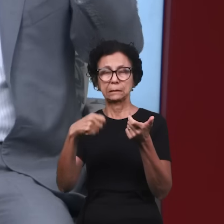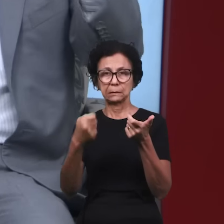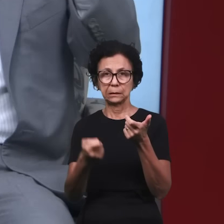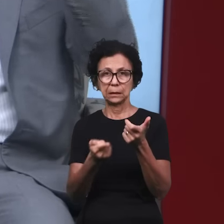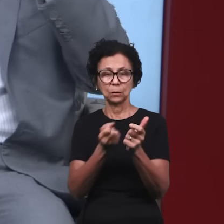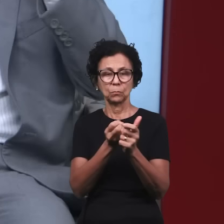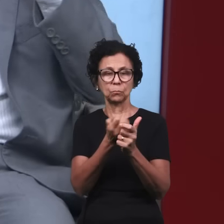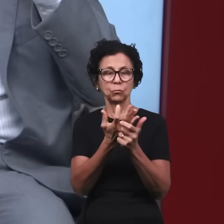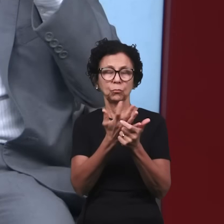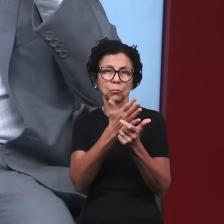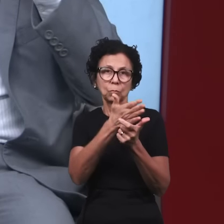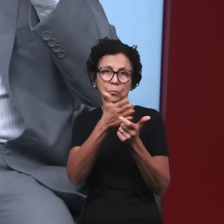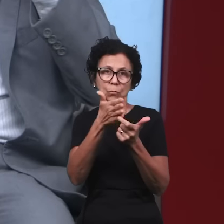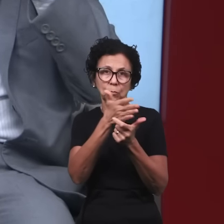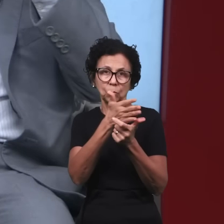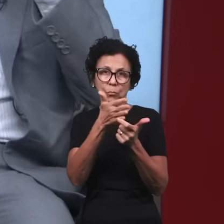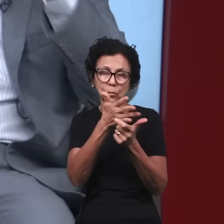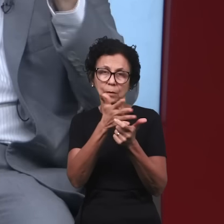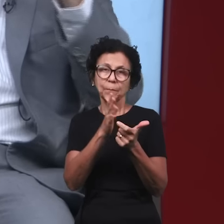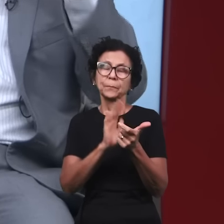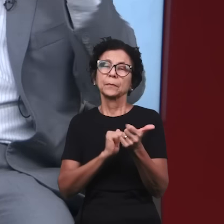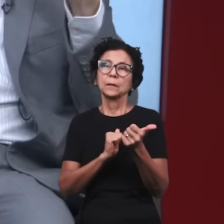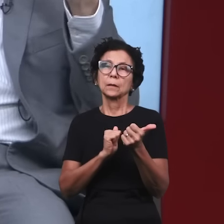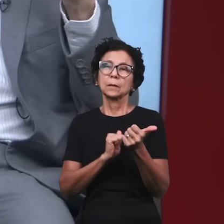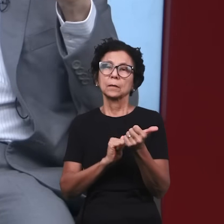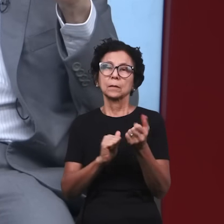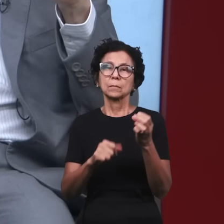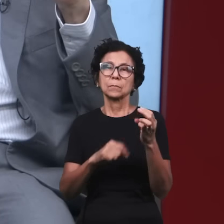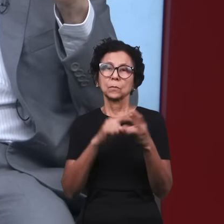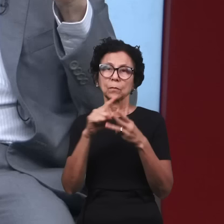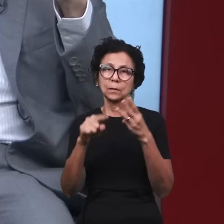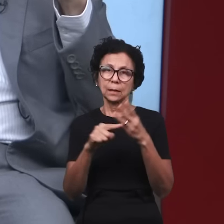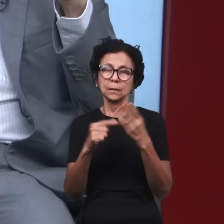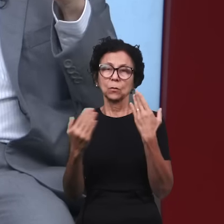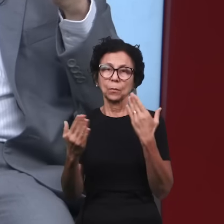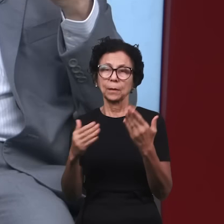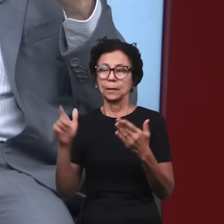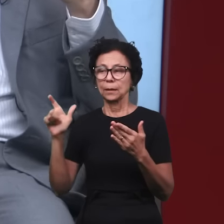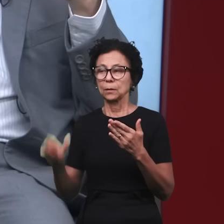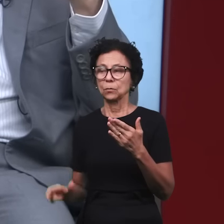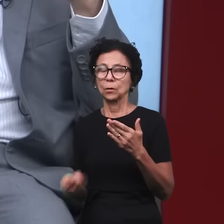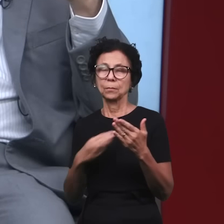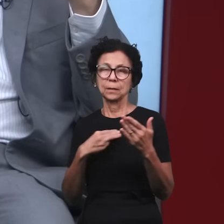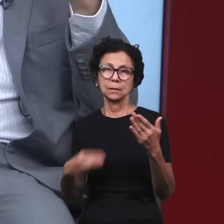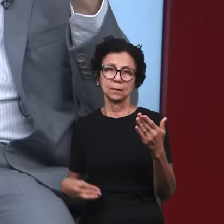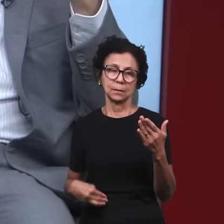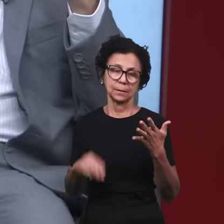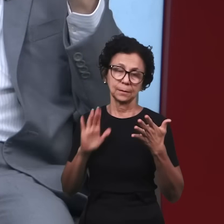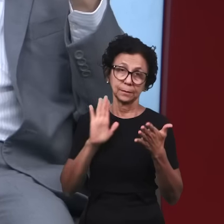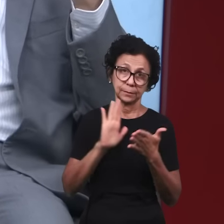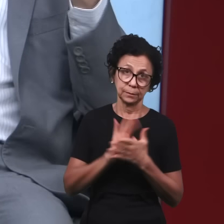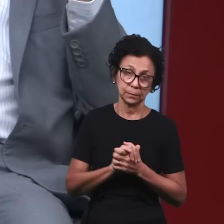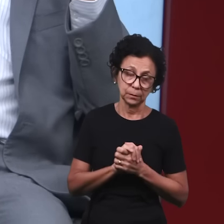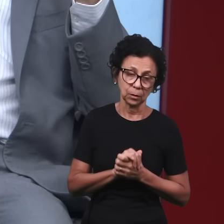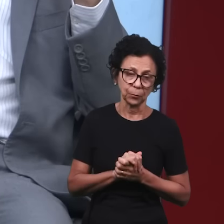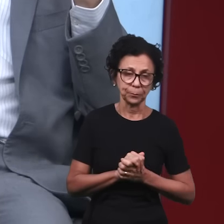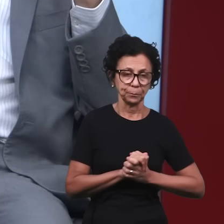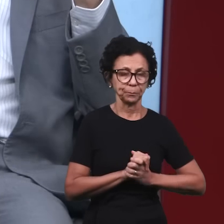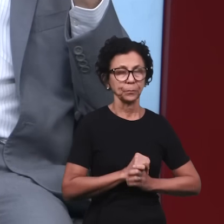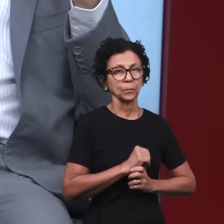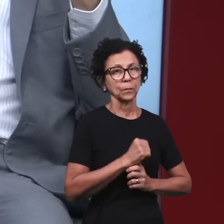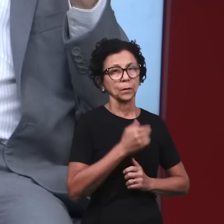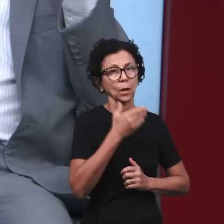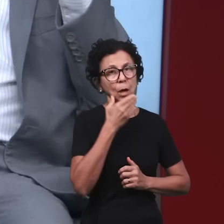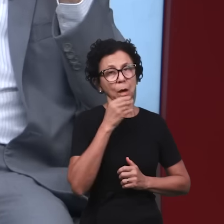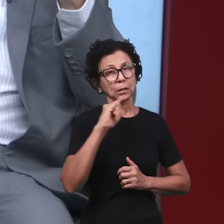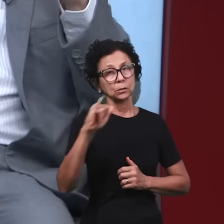um tipo do Messias, então são figuras importantes para nós. Jacó, então, antes de